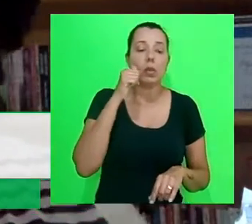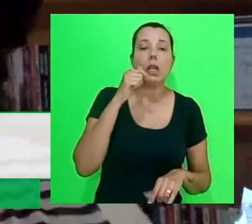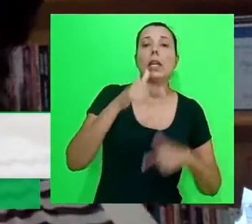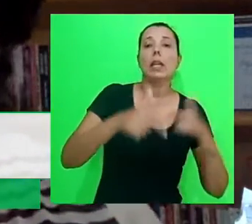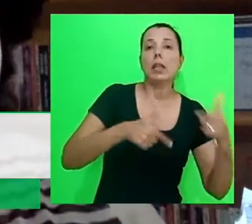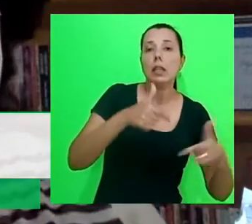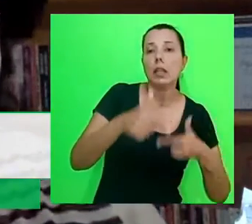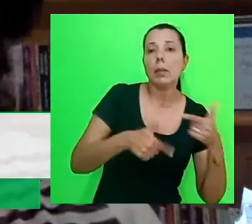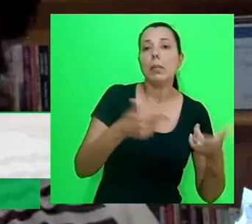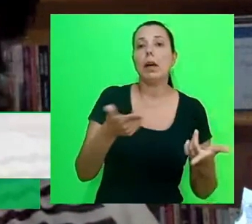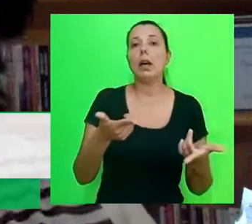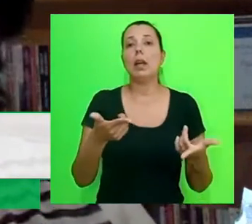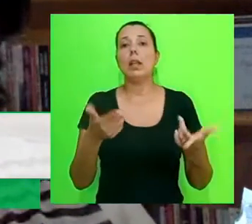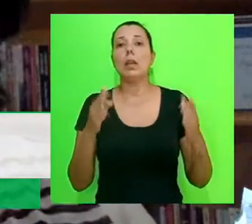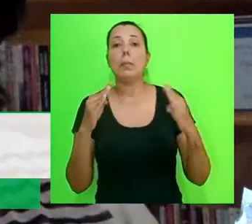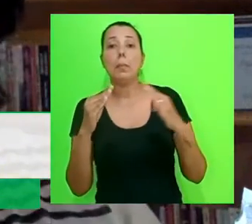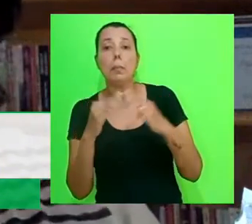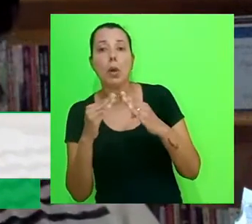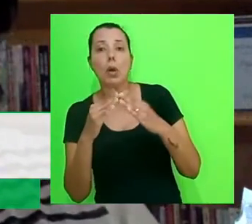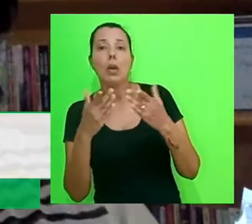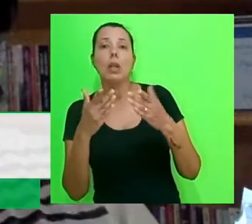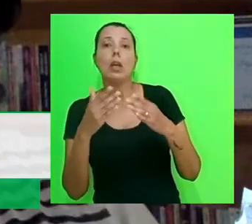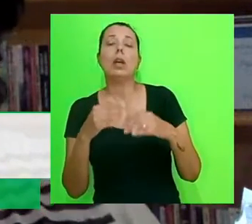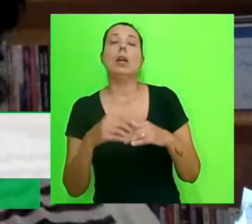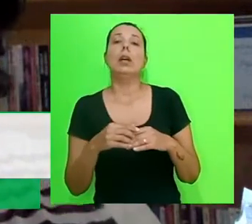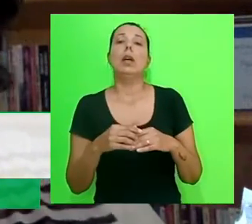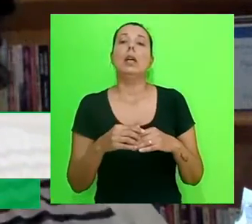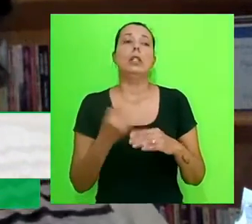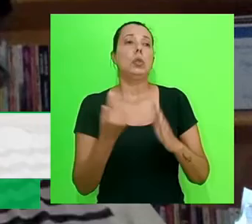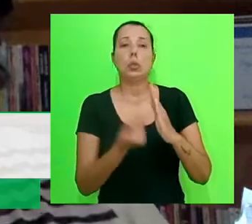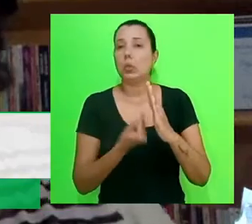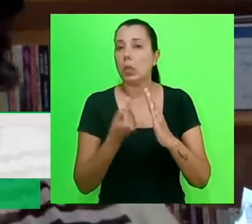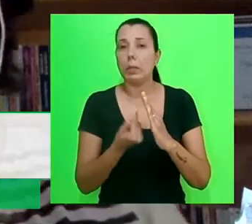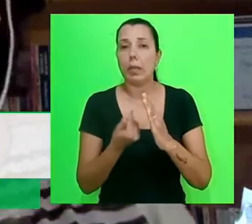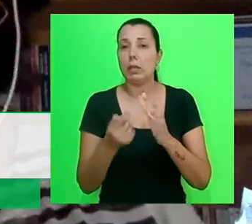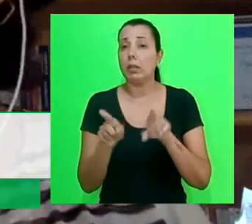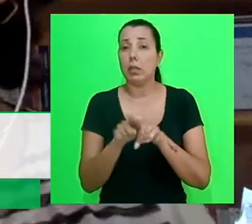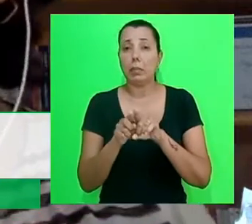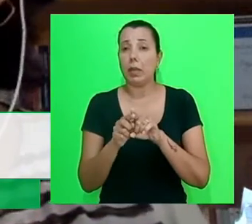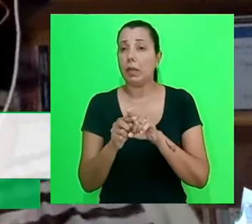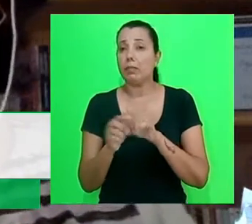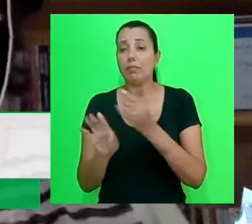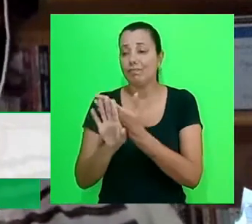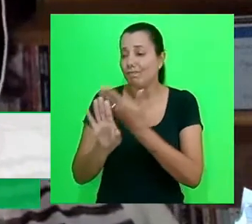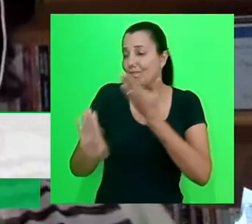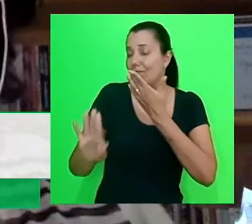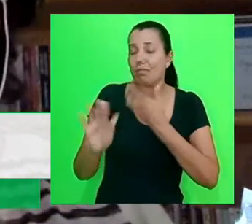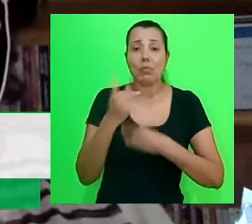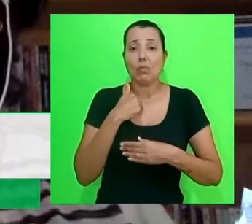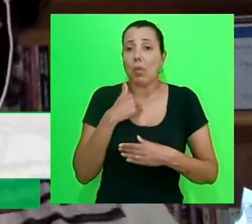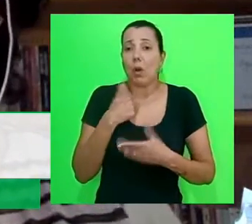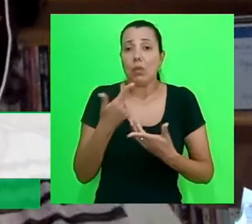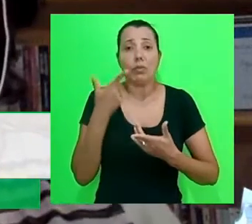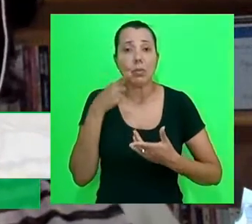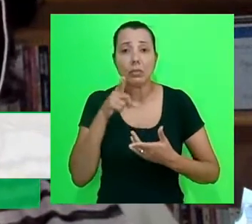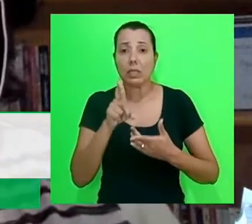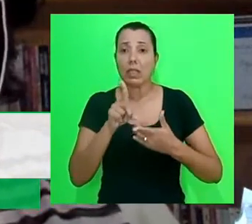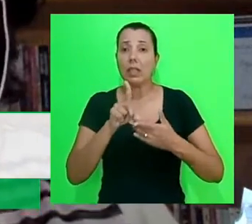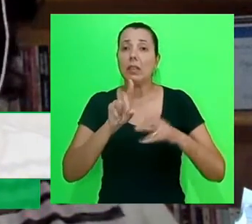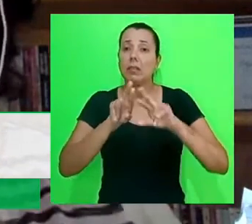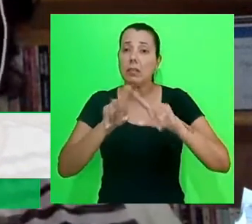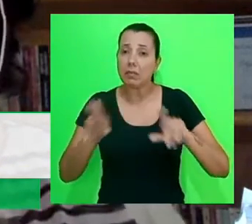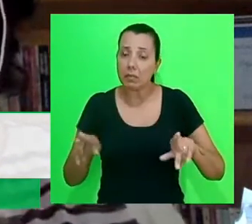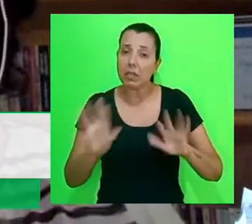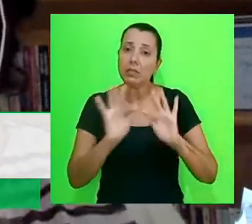certo? E aí essa cultura machista, ela se exacerba, vamos dizer assim, ela tem